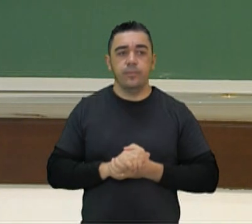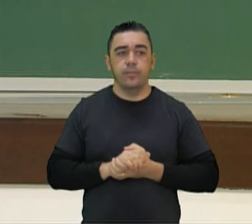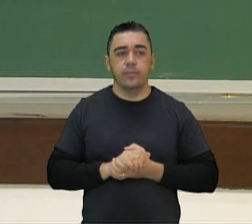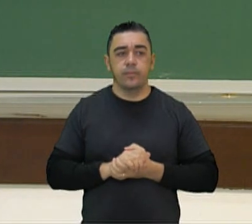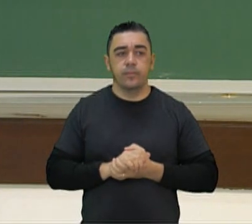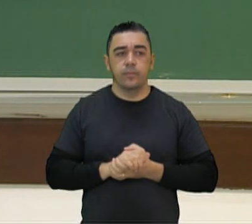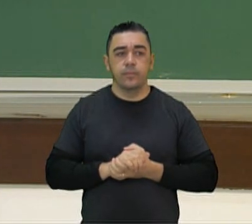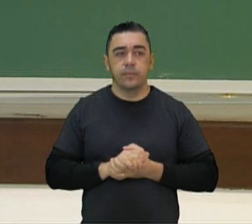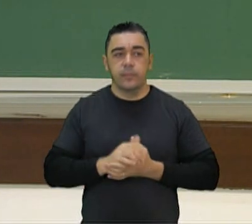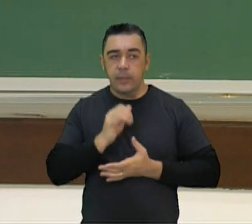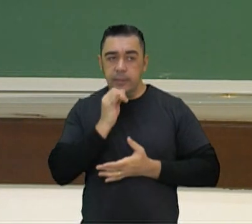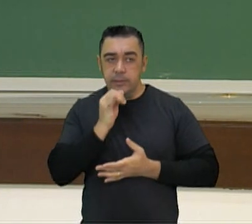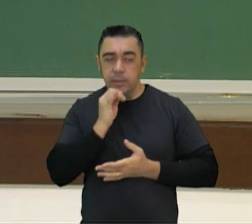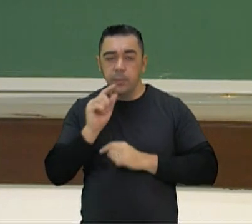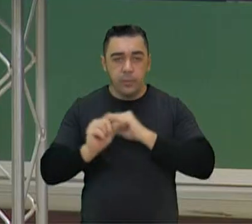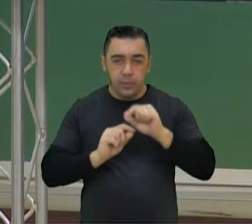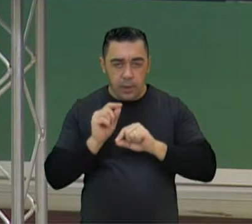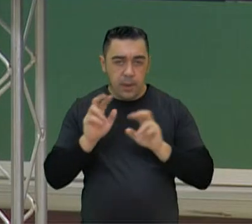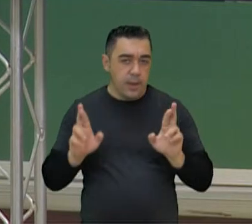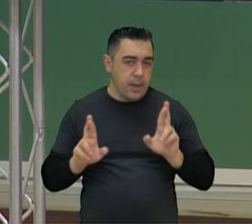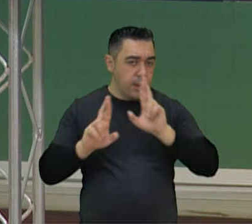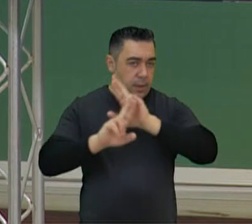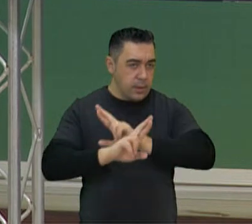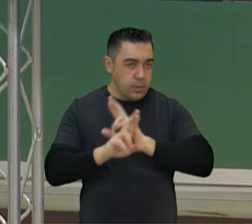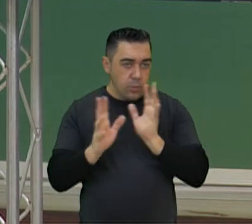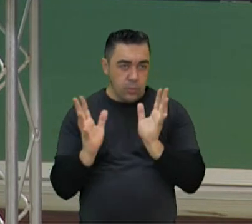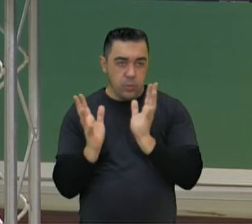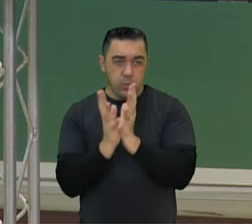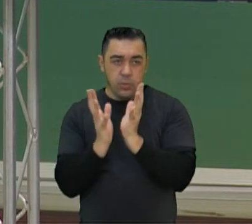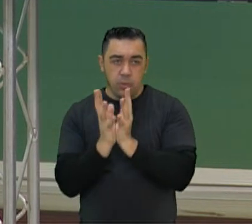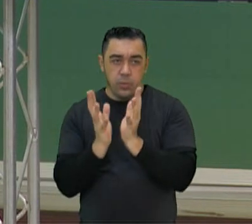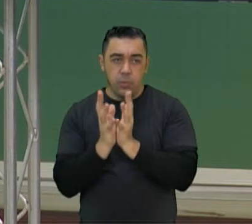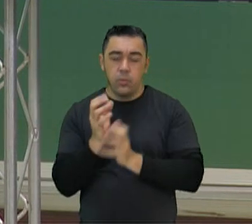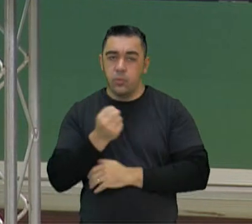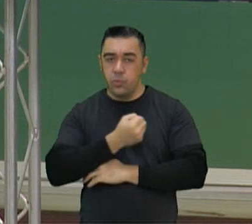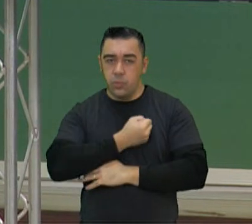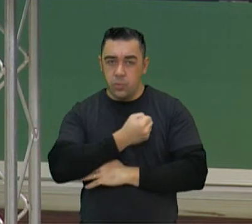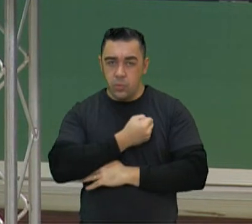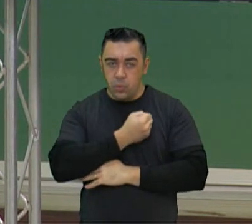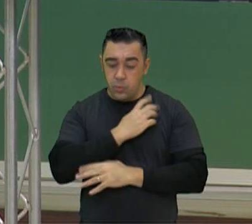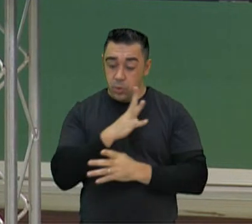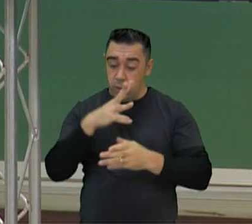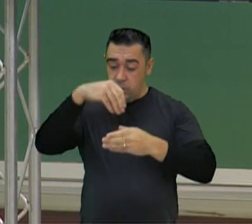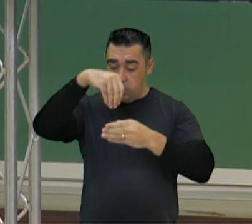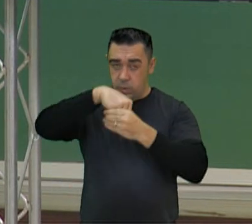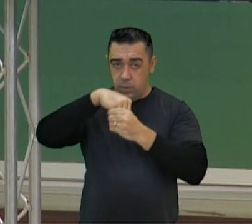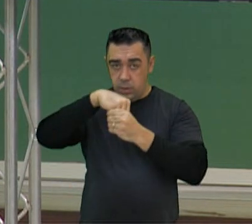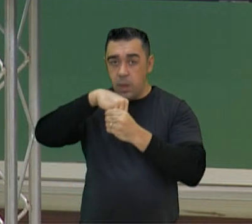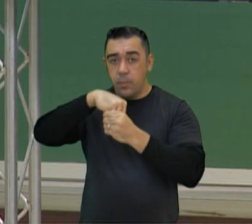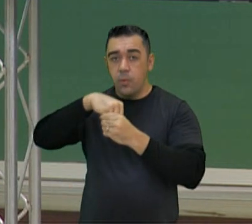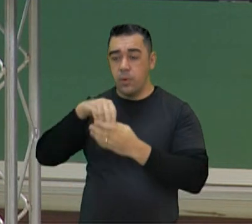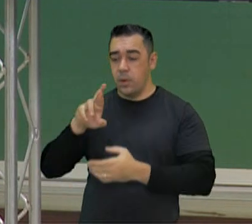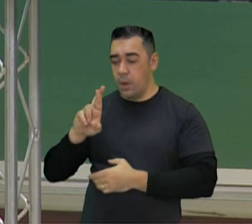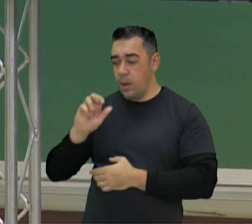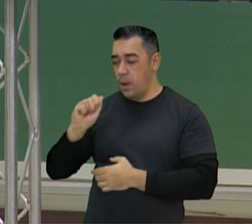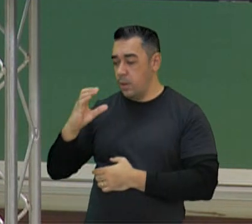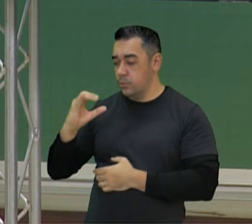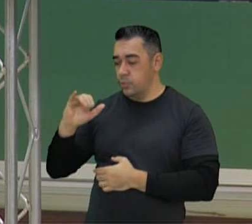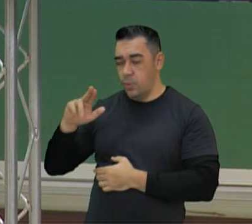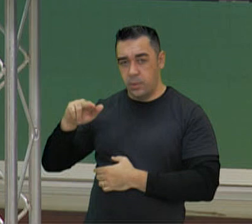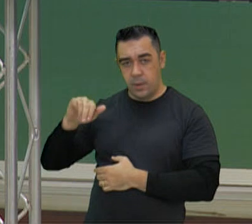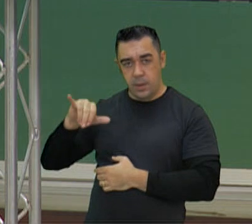A notação relacionada à inclusão dos números no conjunto dos números racionais,